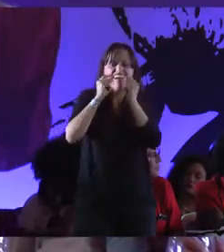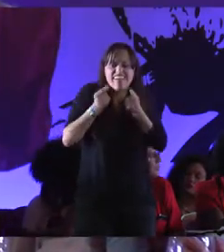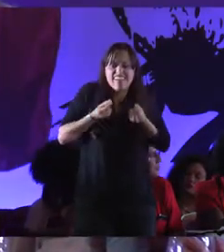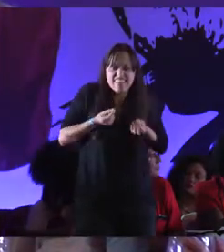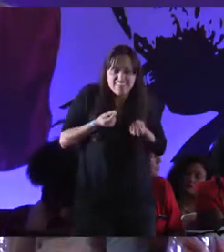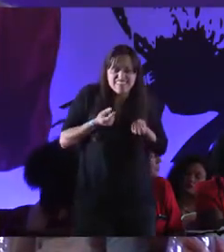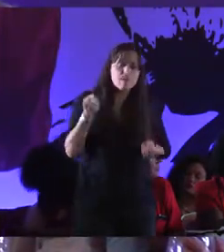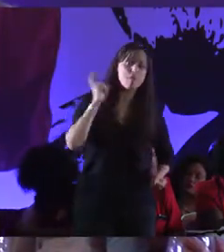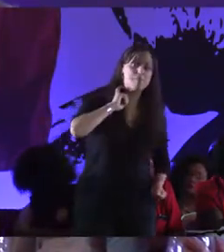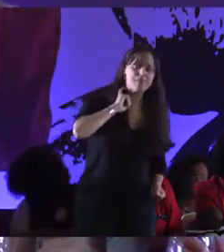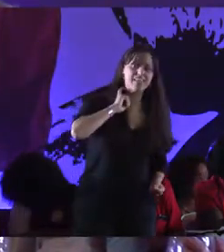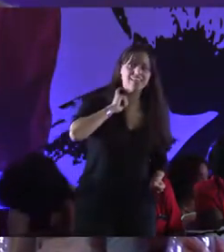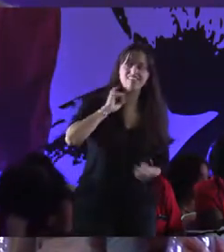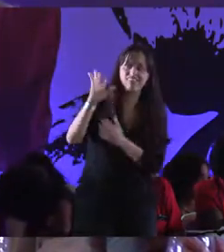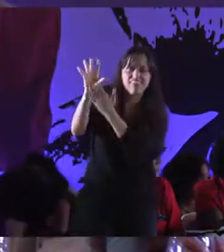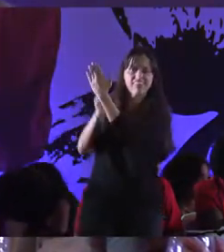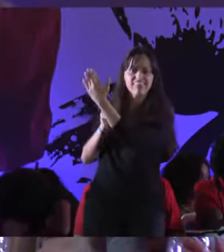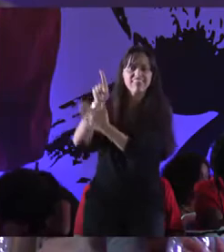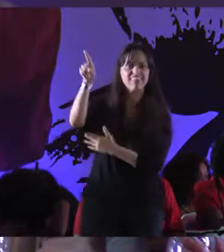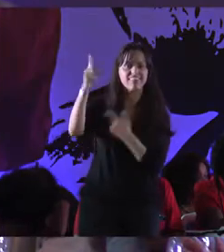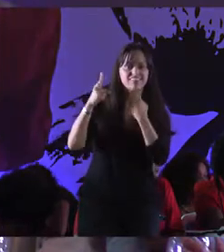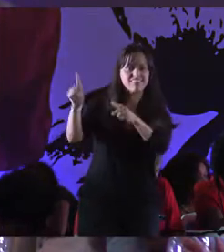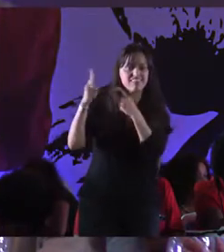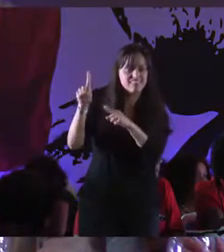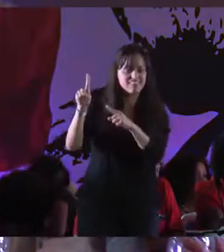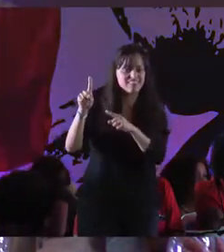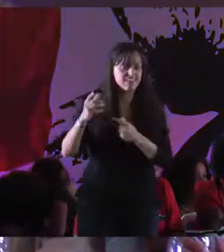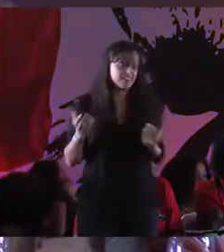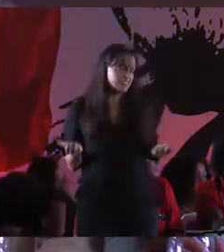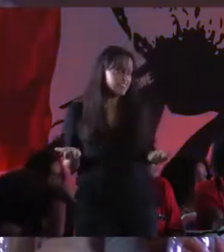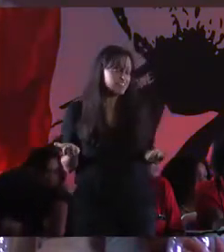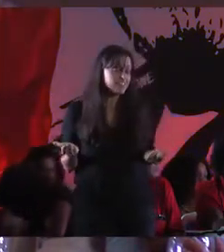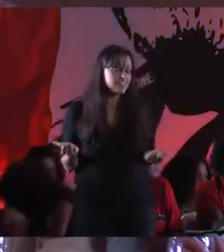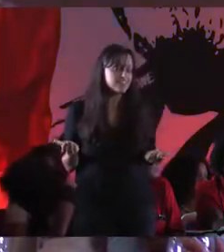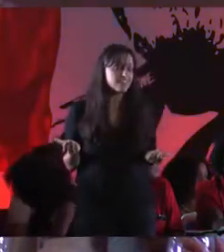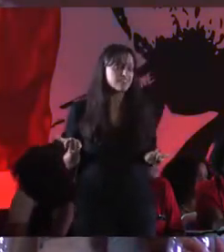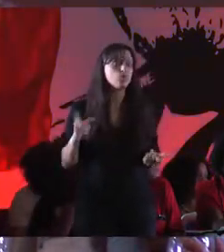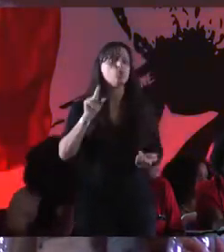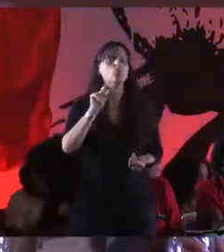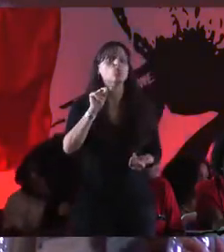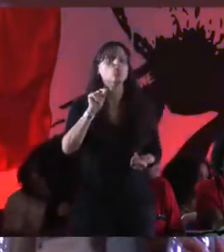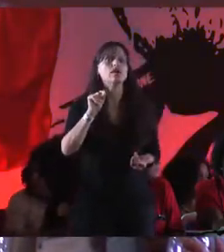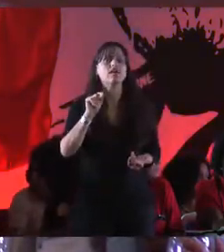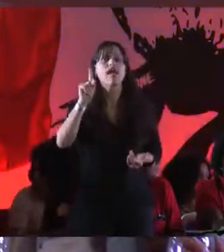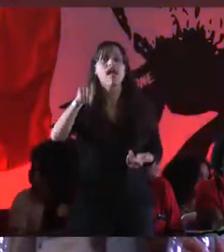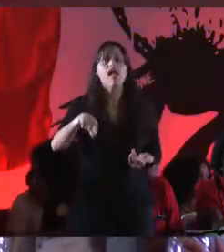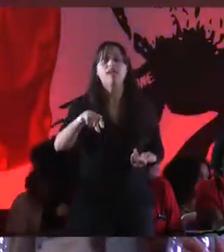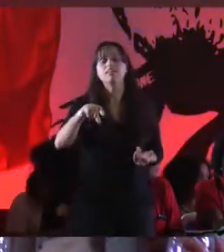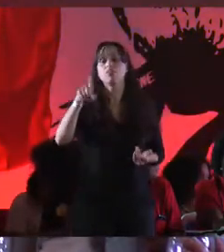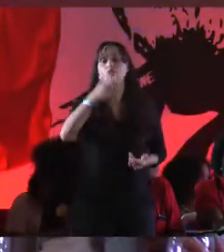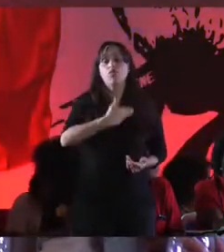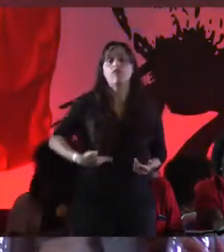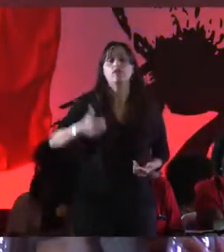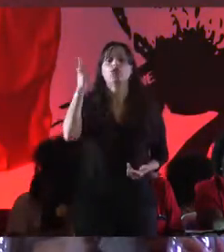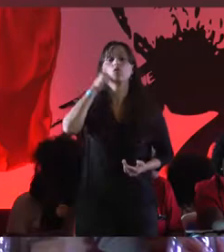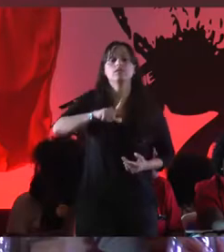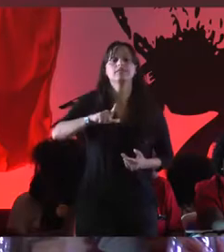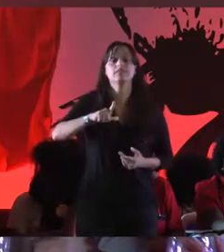Nós tivemos o governo sem votos para a reforma da Previdência. Eles não